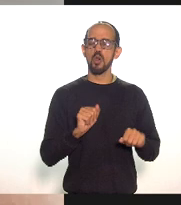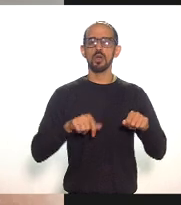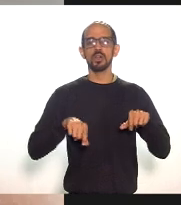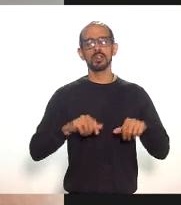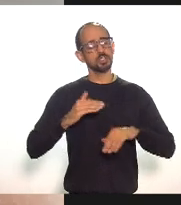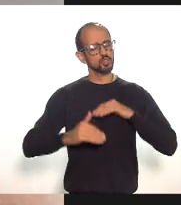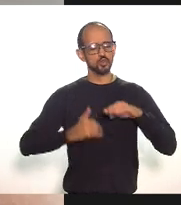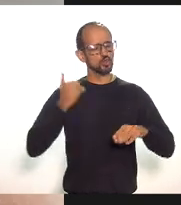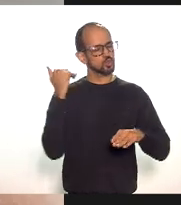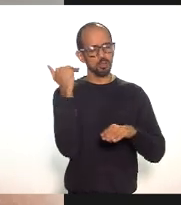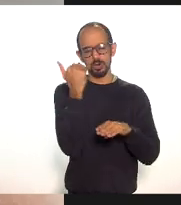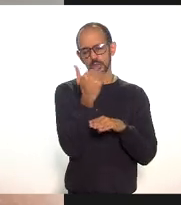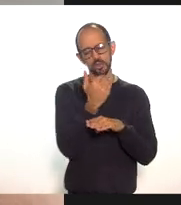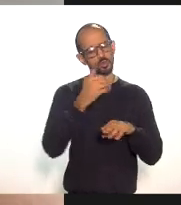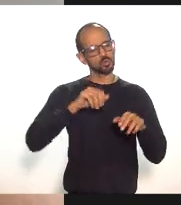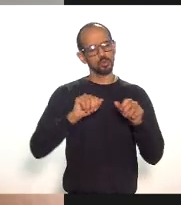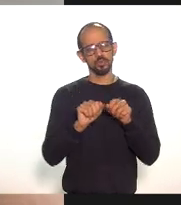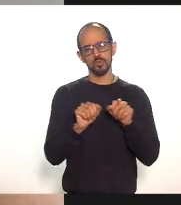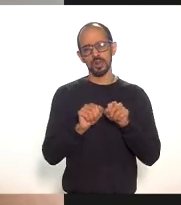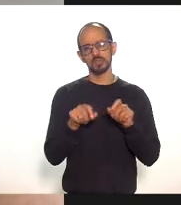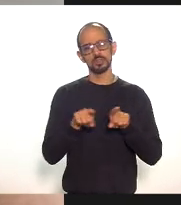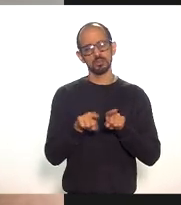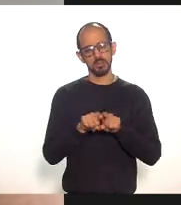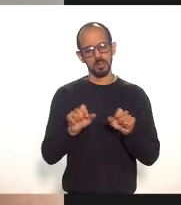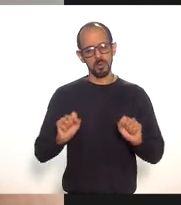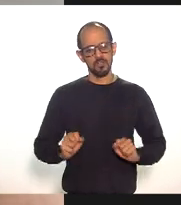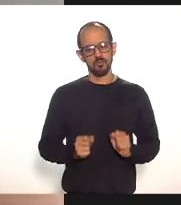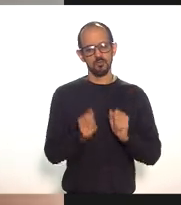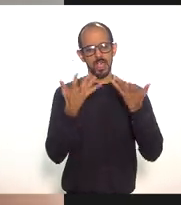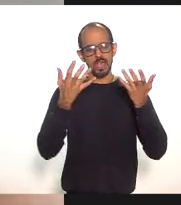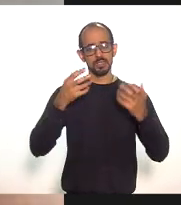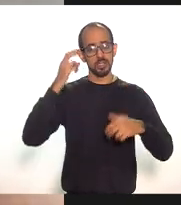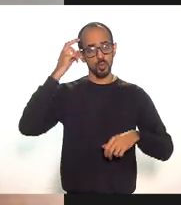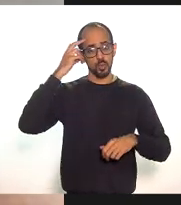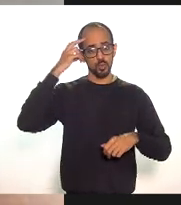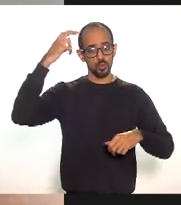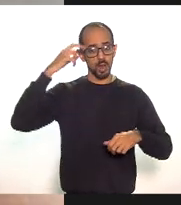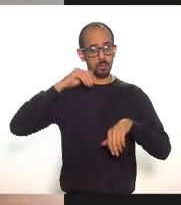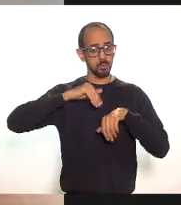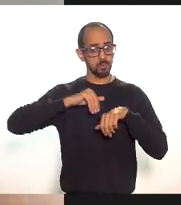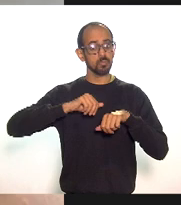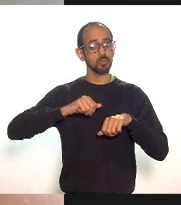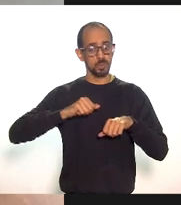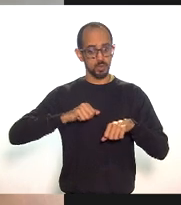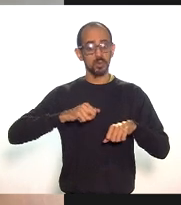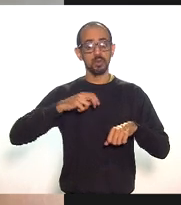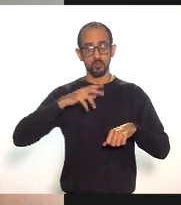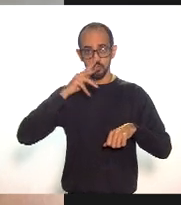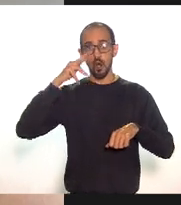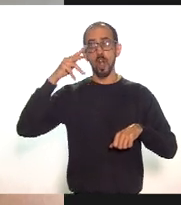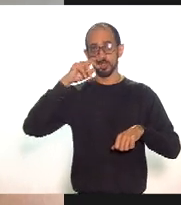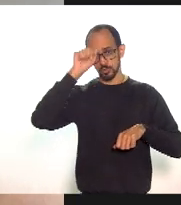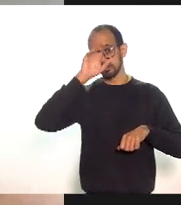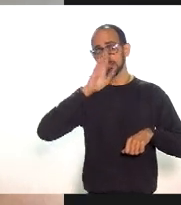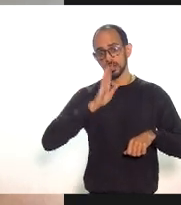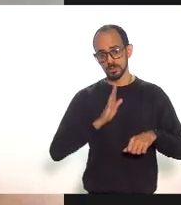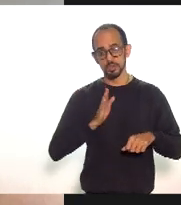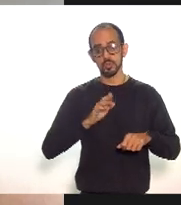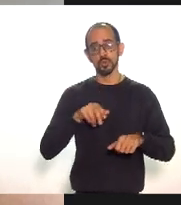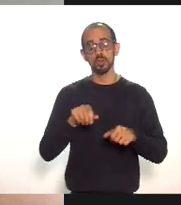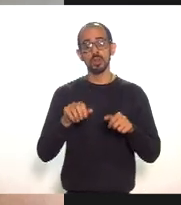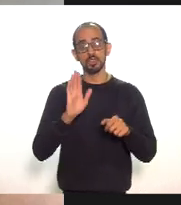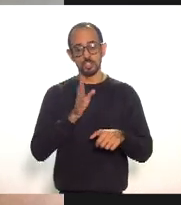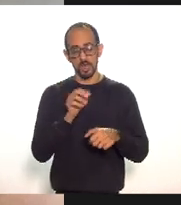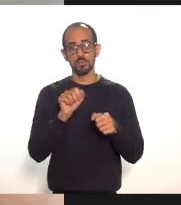sobretudo, colocam uma festa tão tradicional, uma das maiores do Brasil, foi objeto agora recentemente de uma obra cinematográfica,